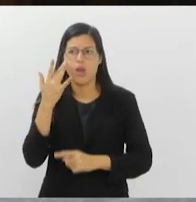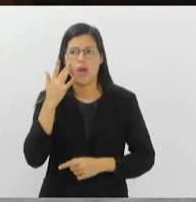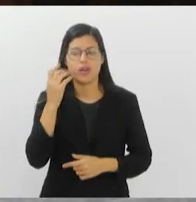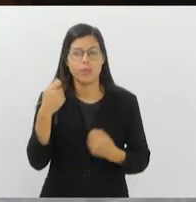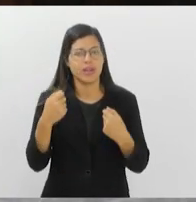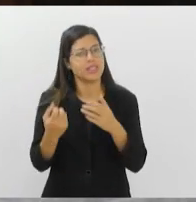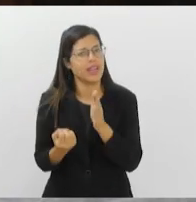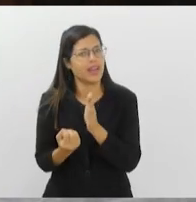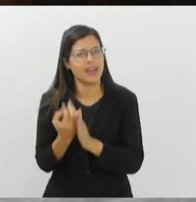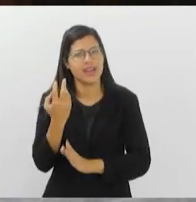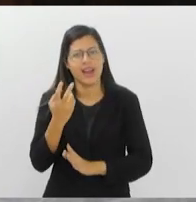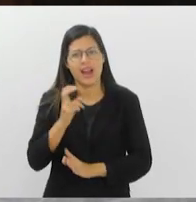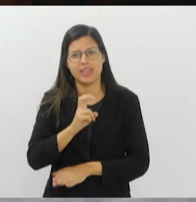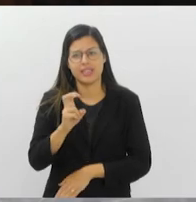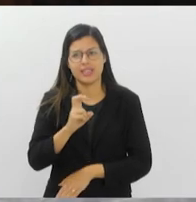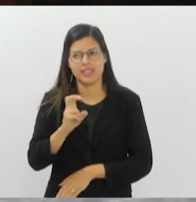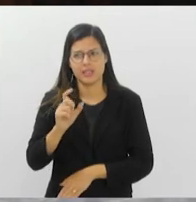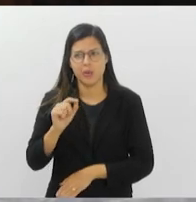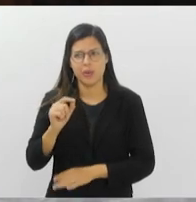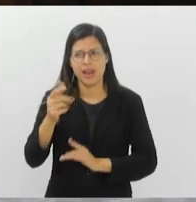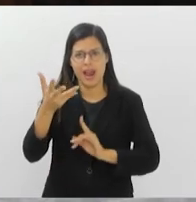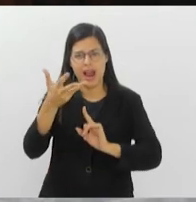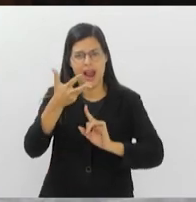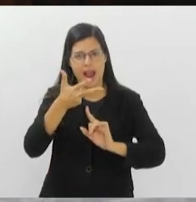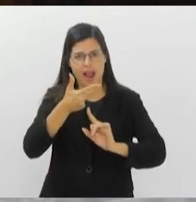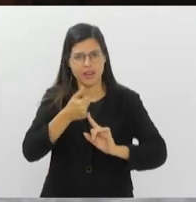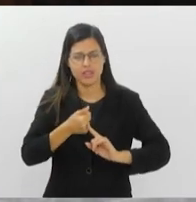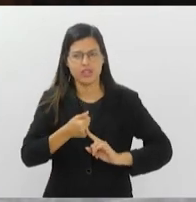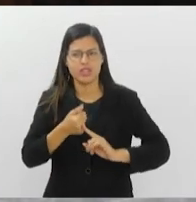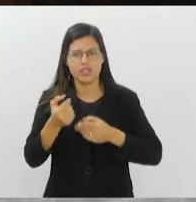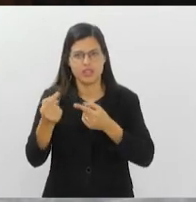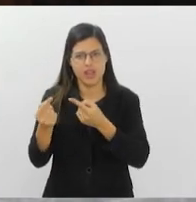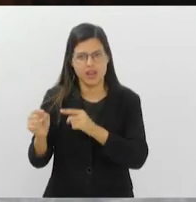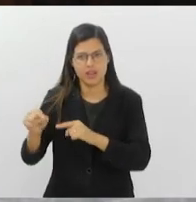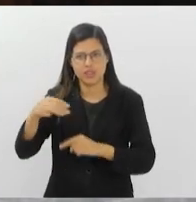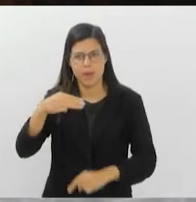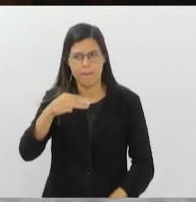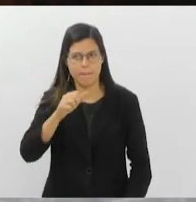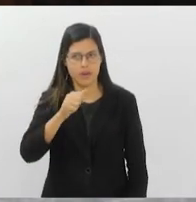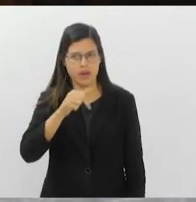precisa criar uma 5ª categoria, que é de artistas antimanicomiais.